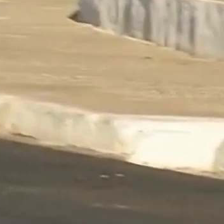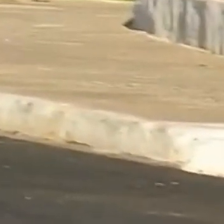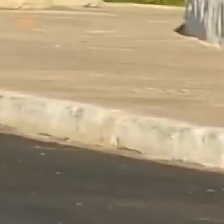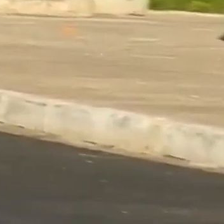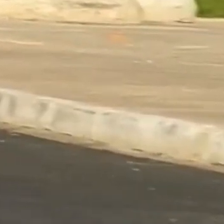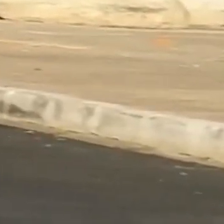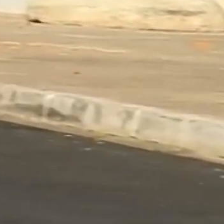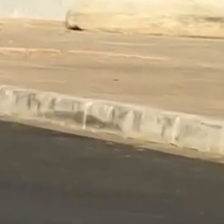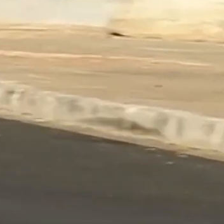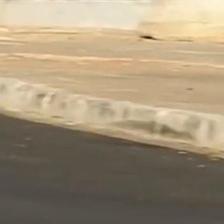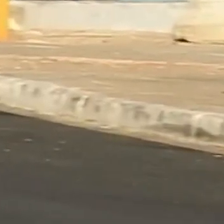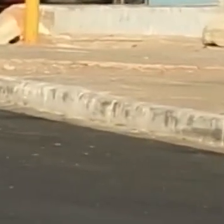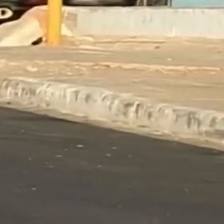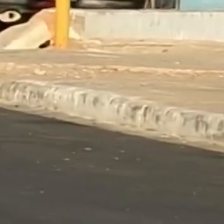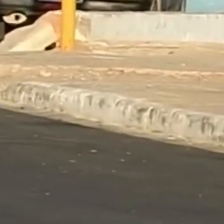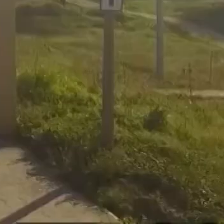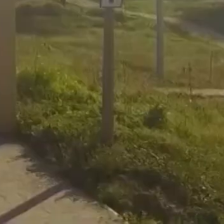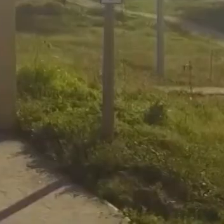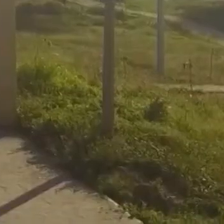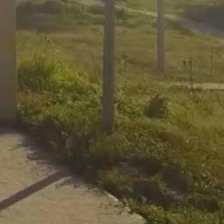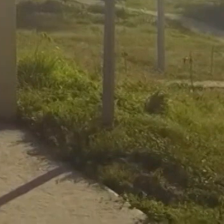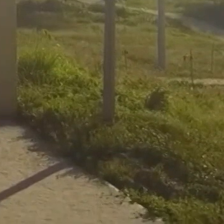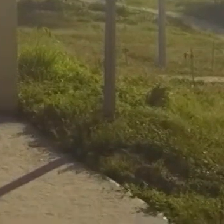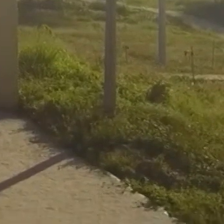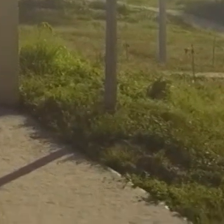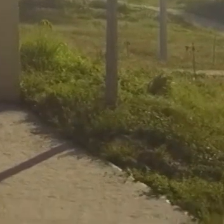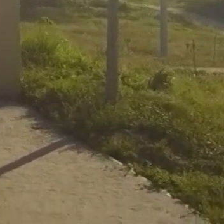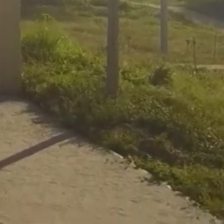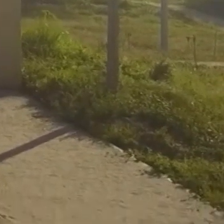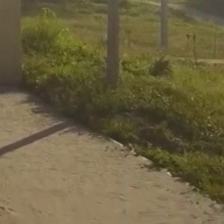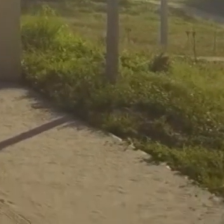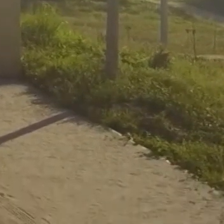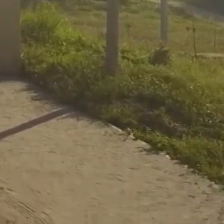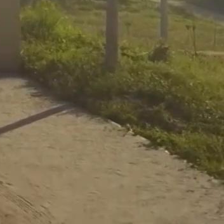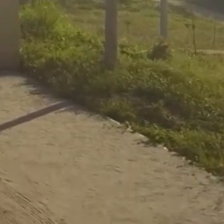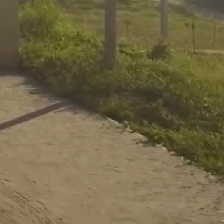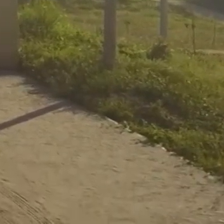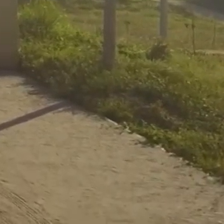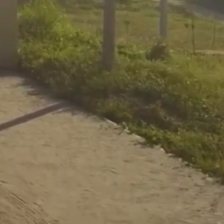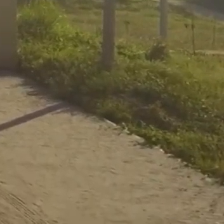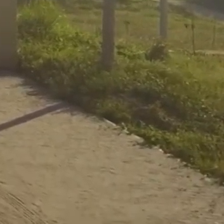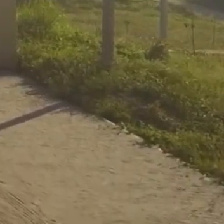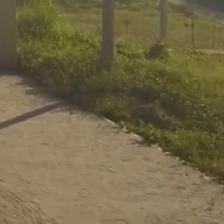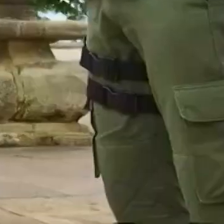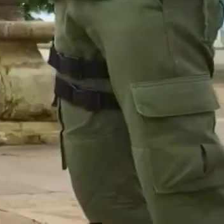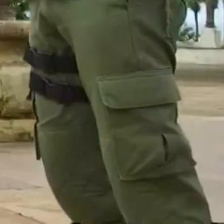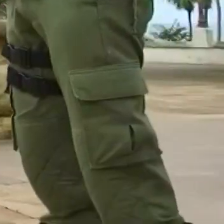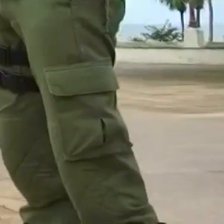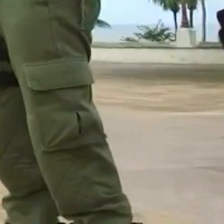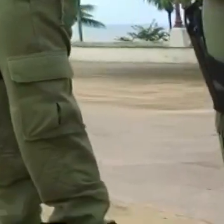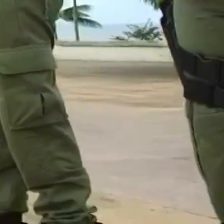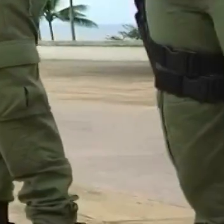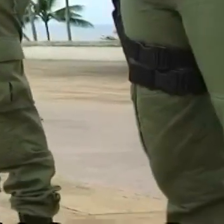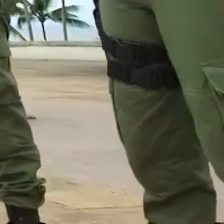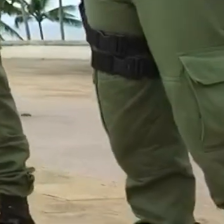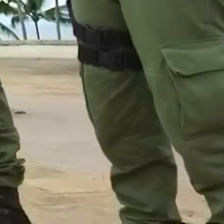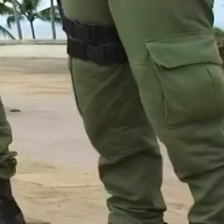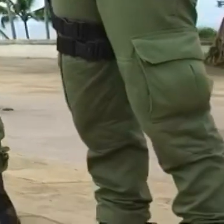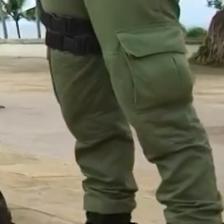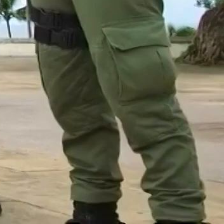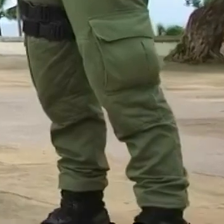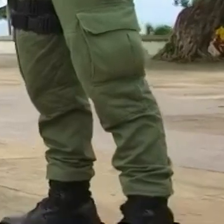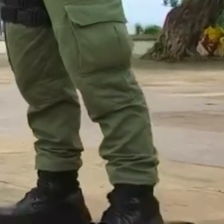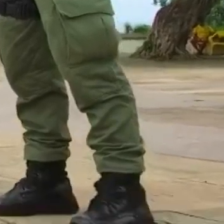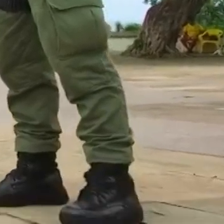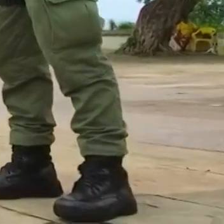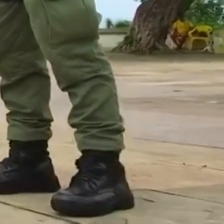no semiárido do Agreste ou na umidade tropical da Zona da Mata. A história é